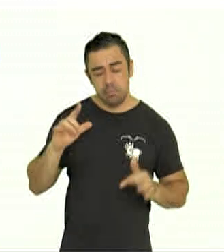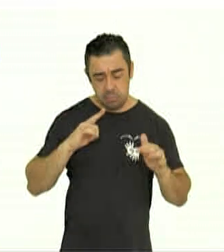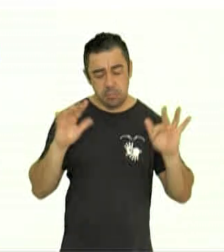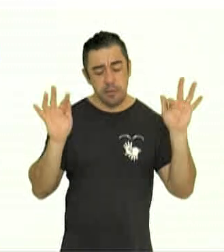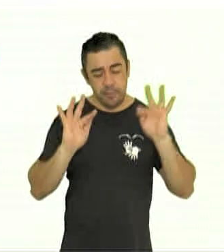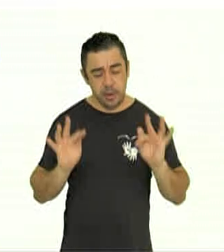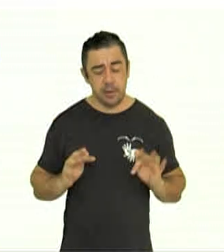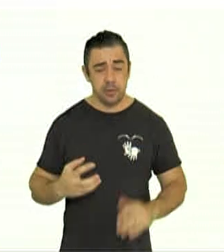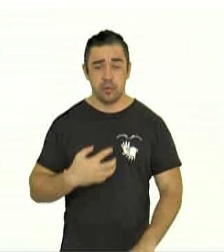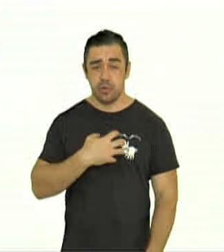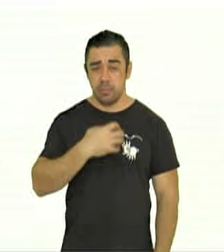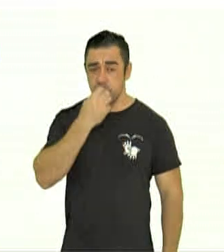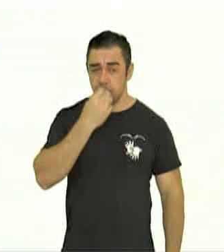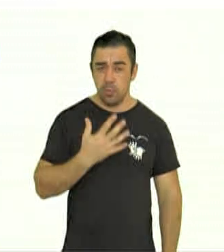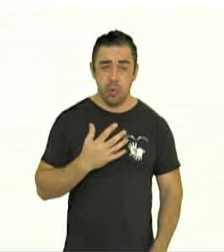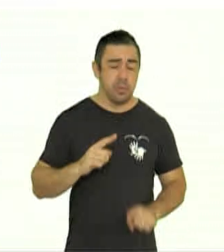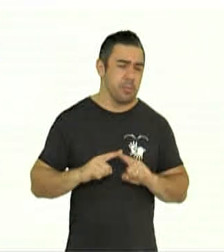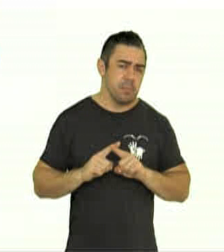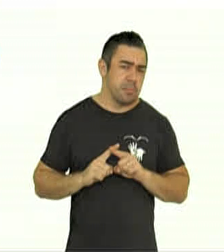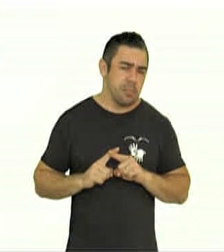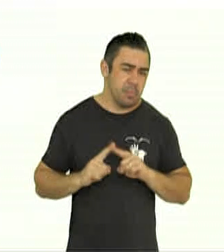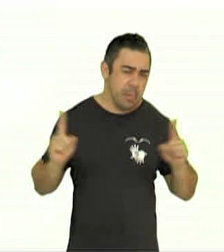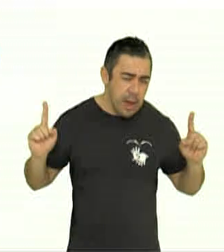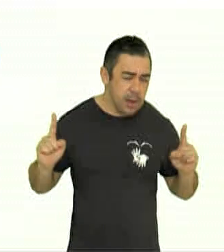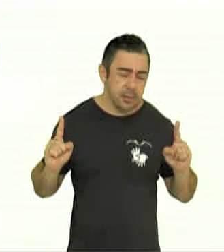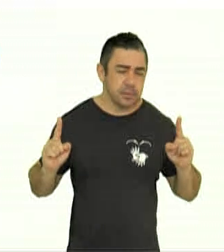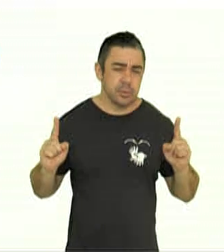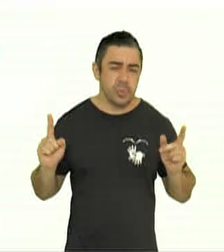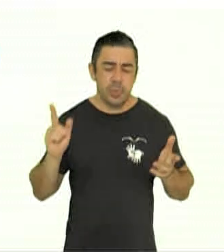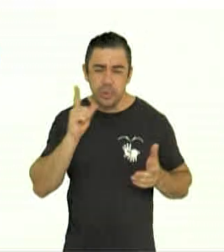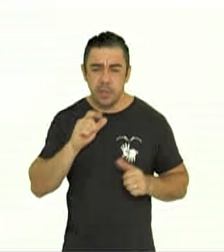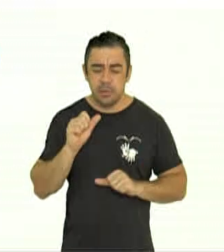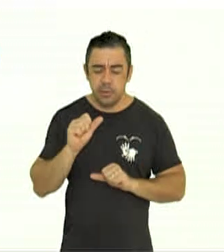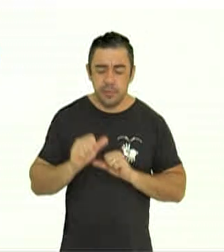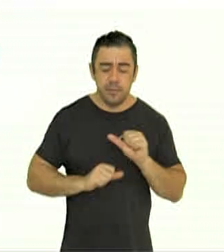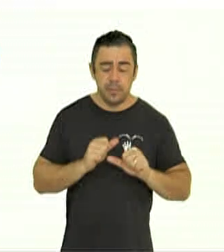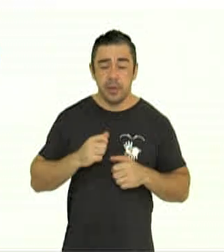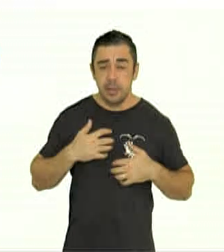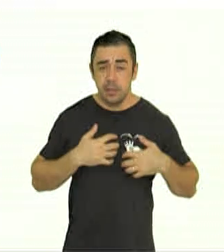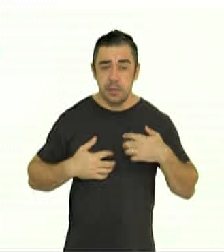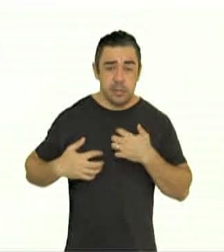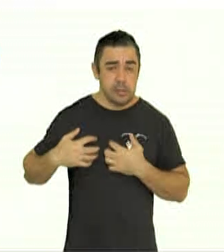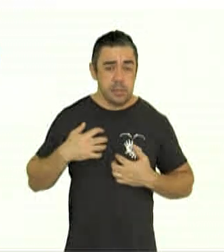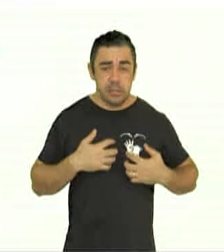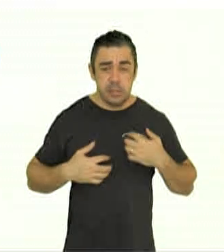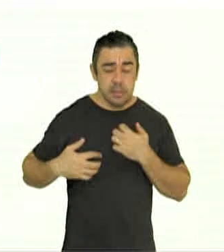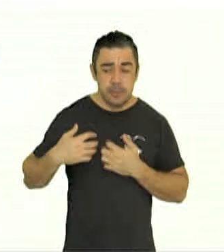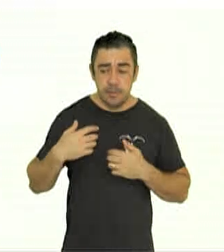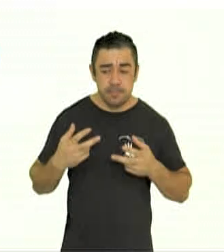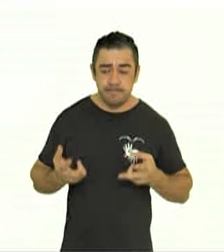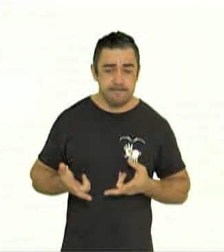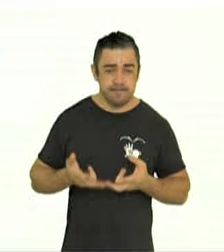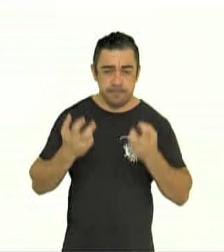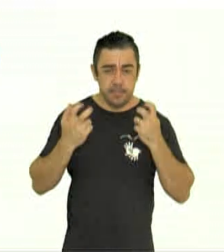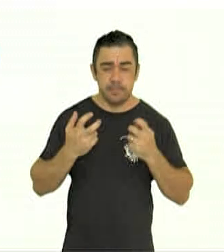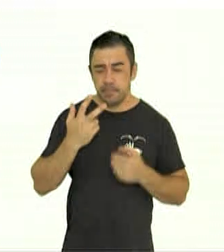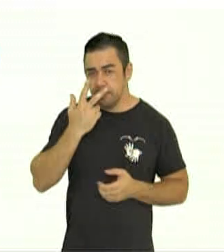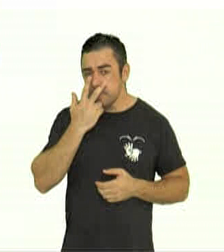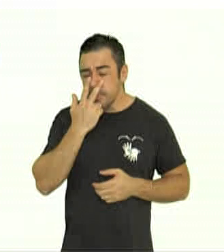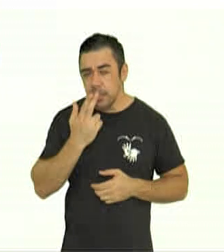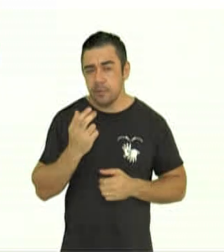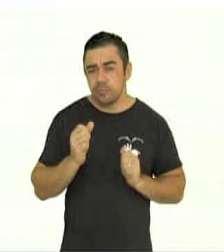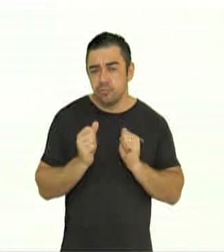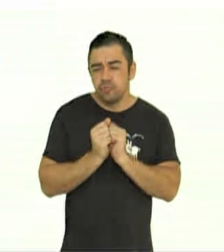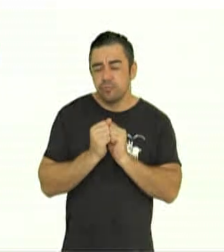A sensação boa, mas irremediável ao mesmo tempo, vai se transformando numa aflição invisível que parece respirar com